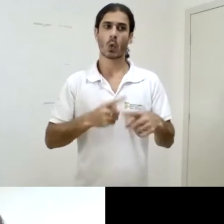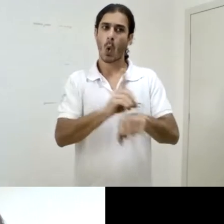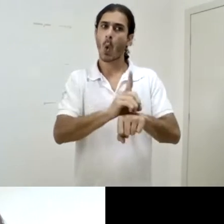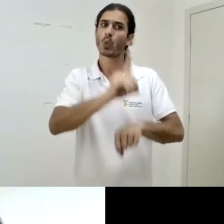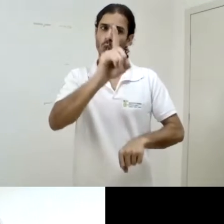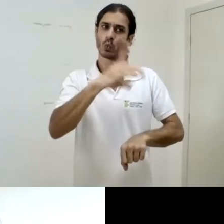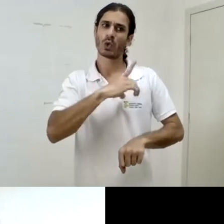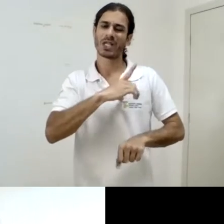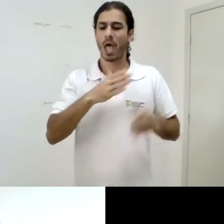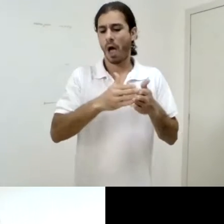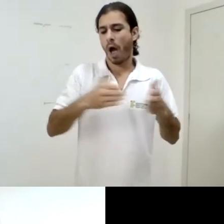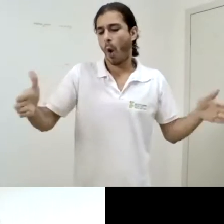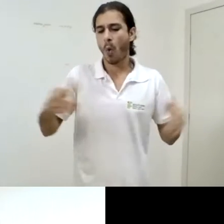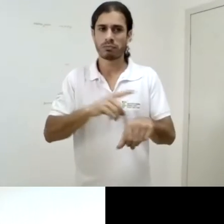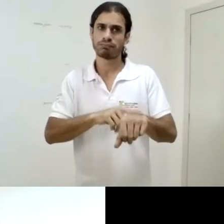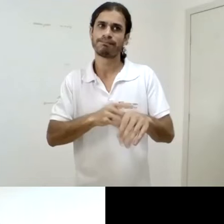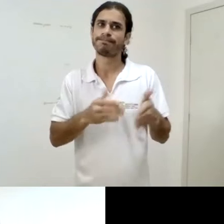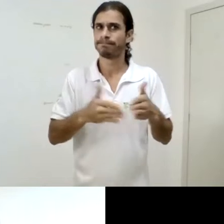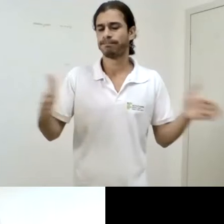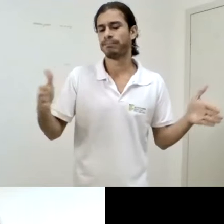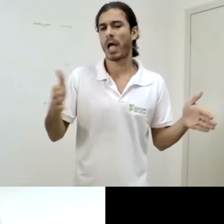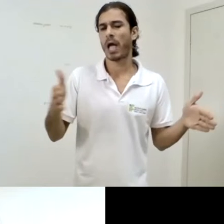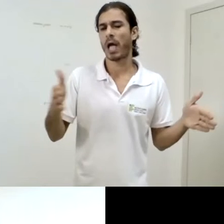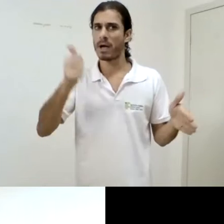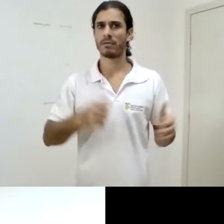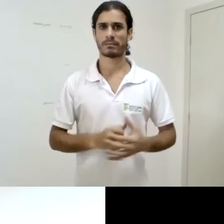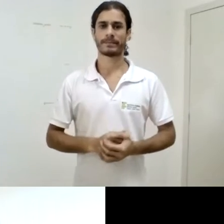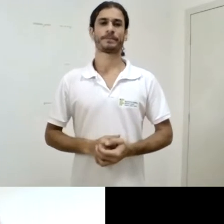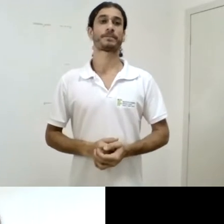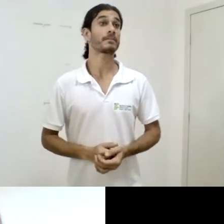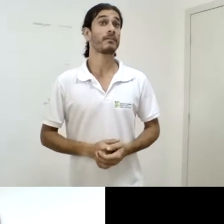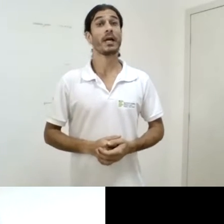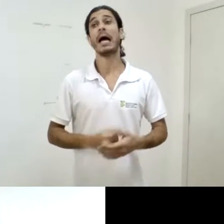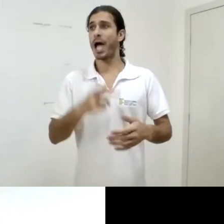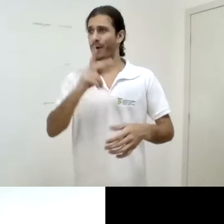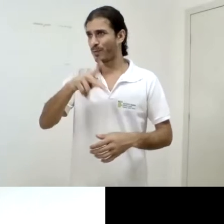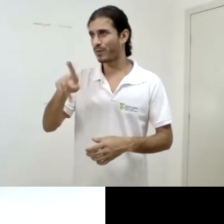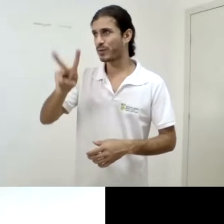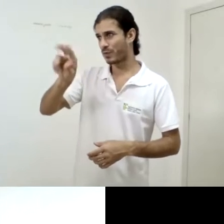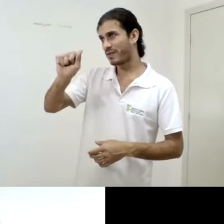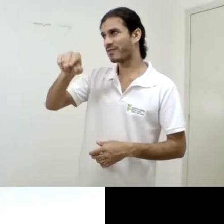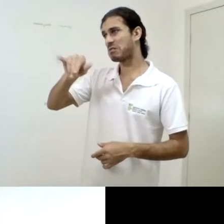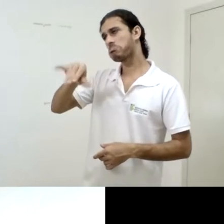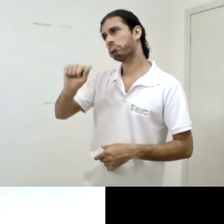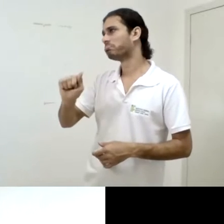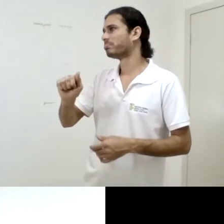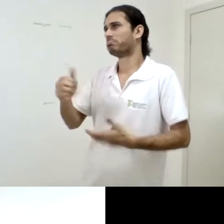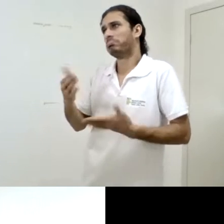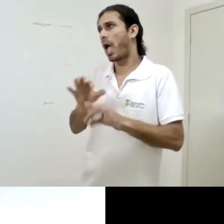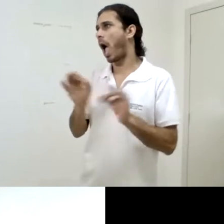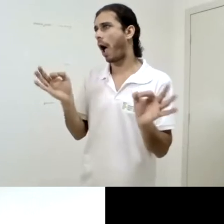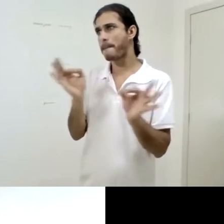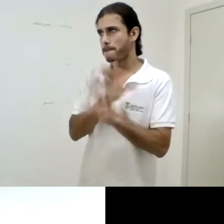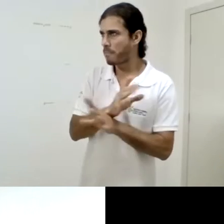Professora, eu acho que é isso, assim, não me enviaram nenhuma pergunta a mais, a gente agradece muito